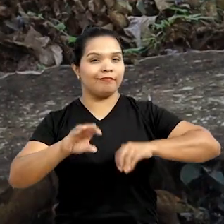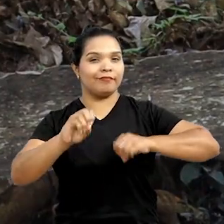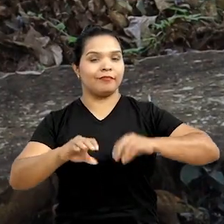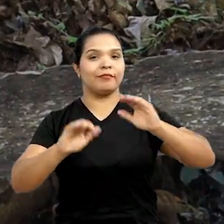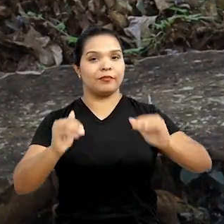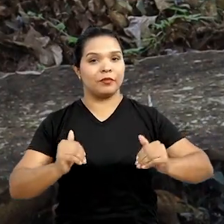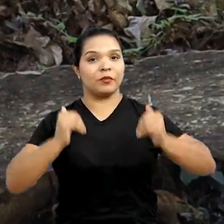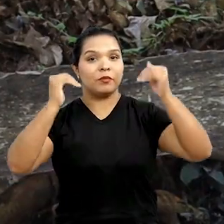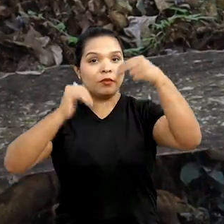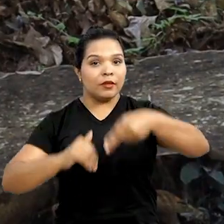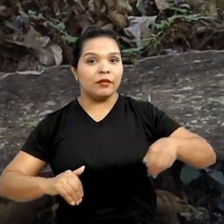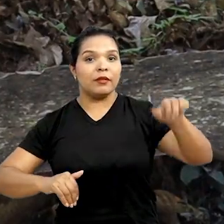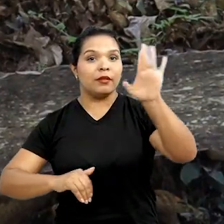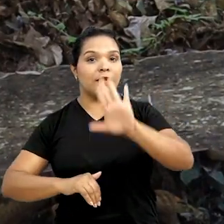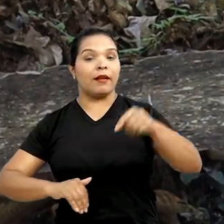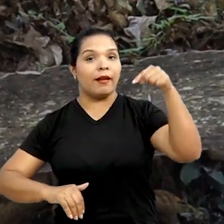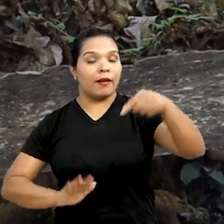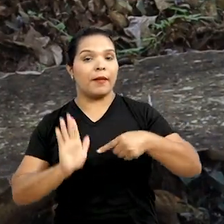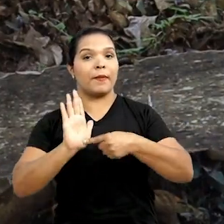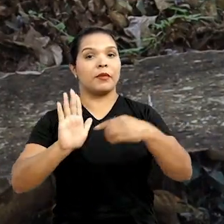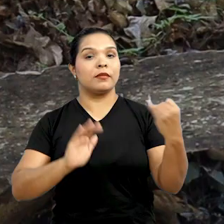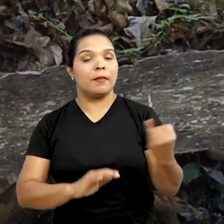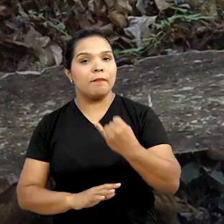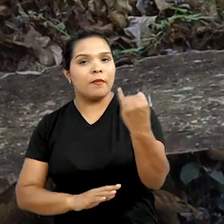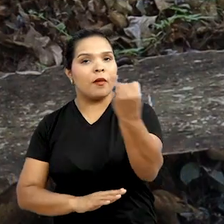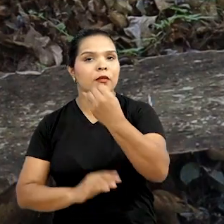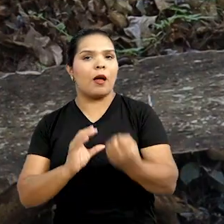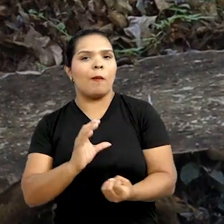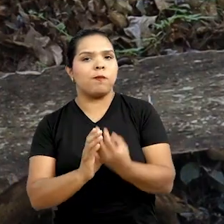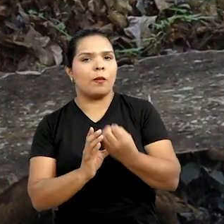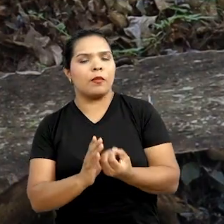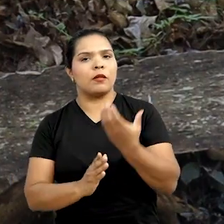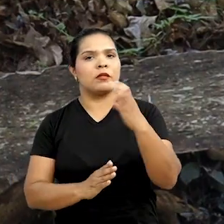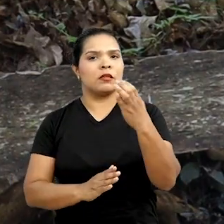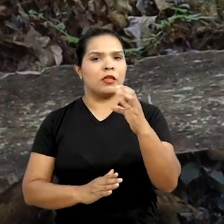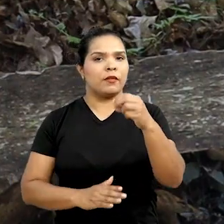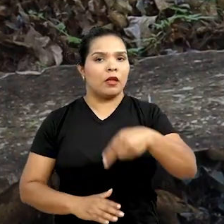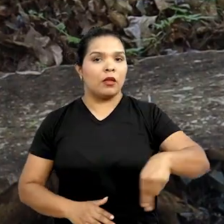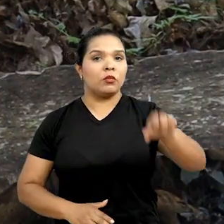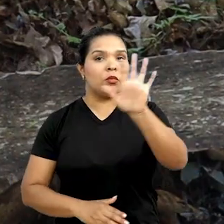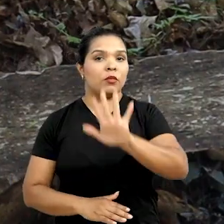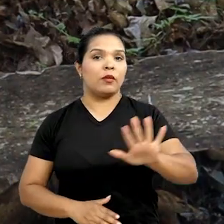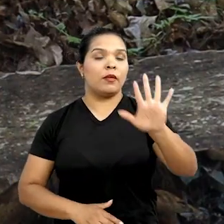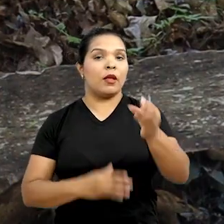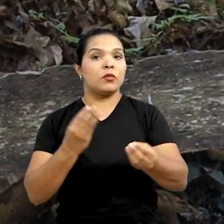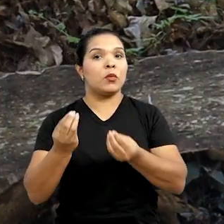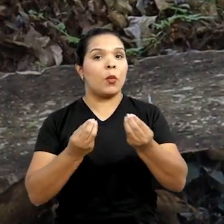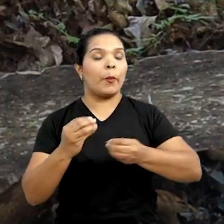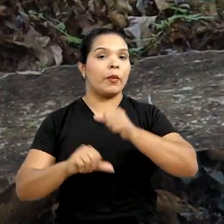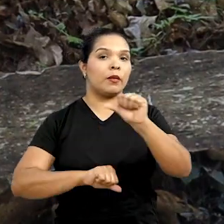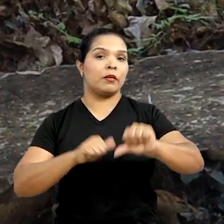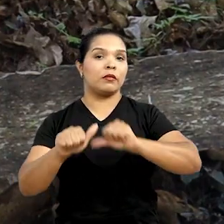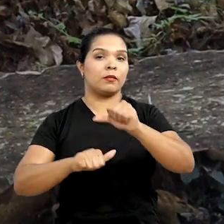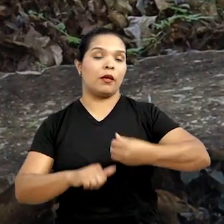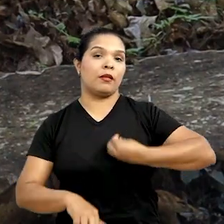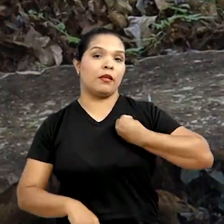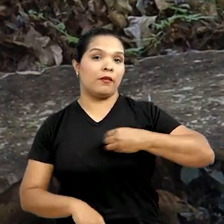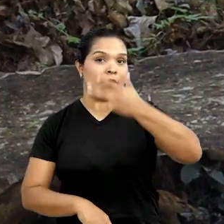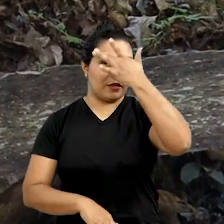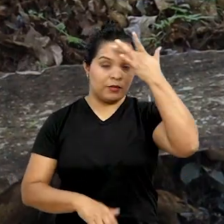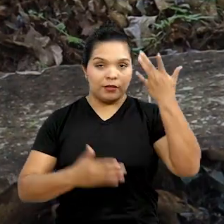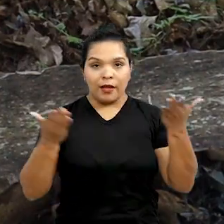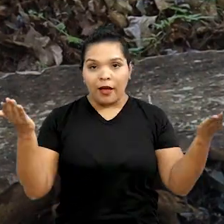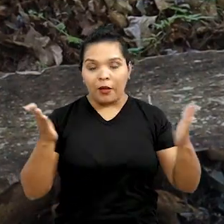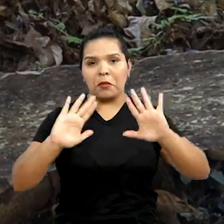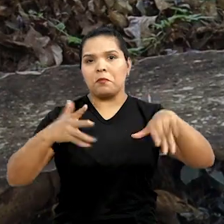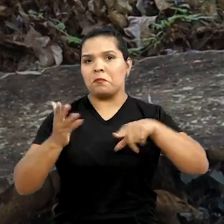superior nordestinas. Aqui a gente mostra a importância das produções científicas do Nordeste e como elas têm transformado a vida das pessoas. Vamos